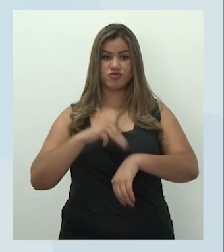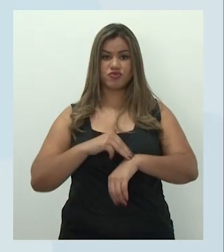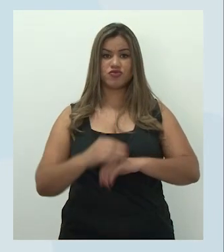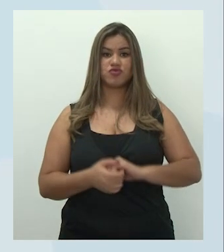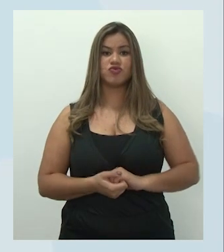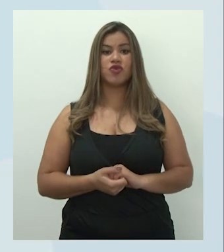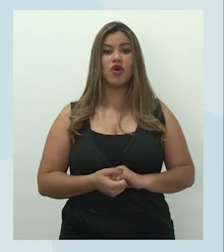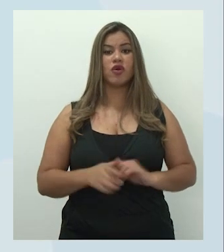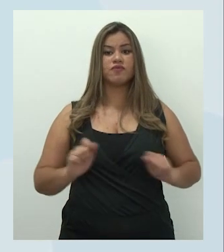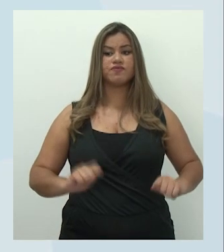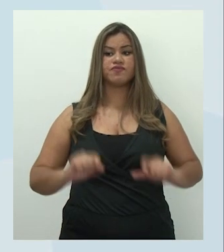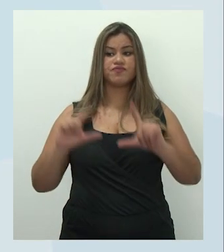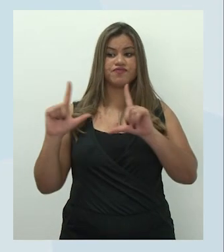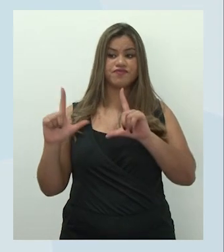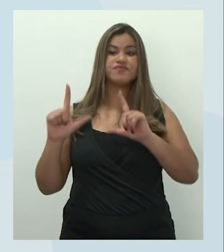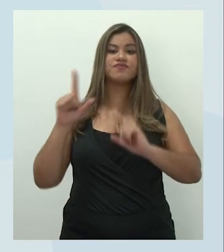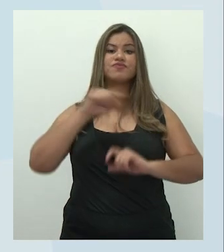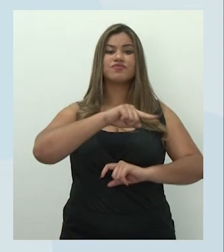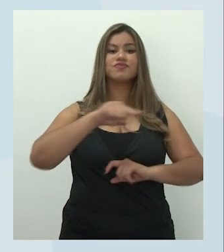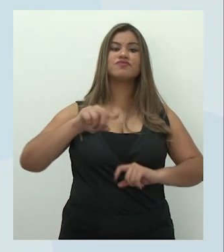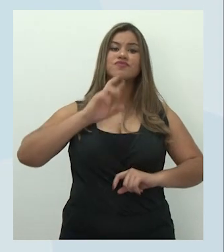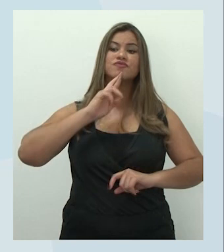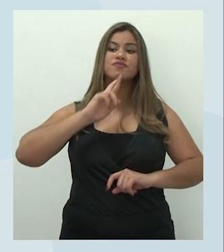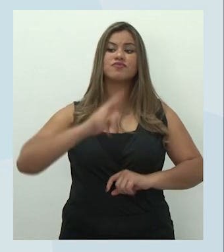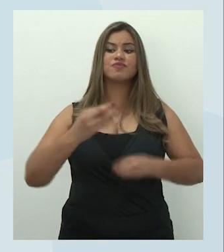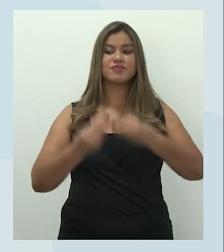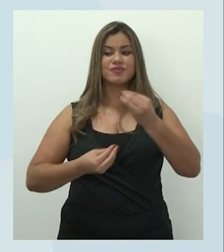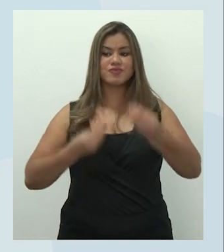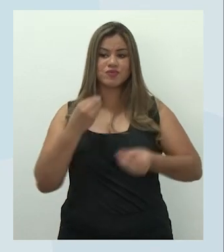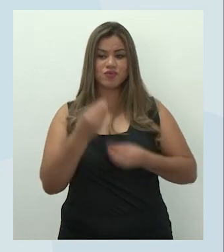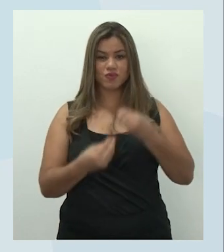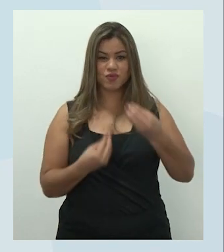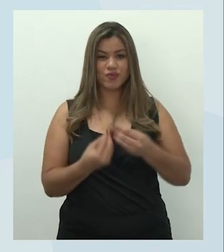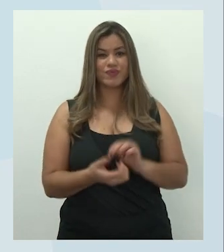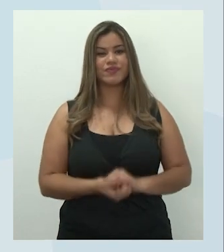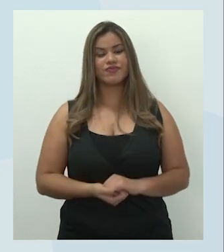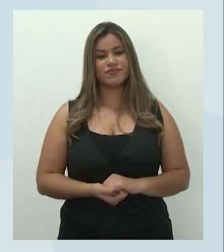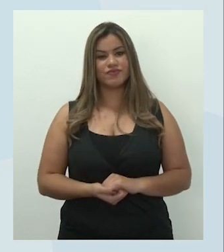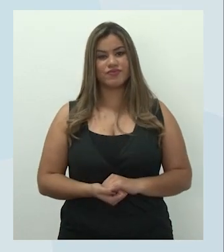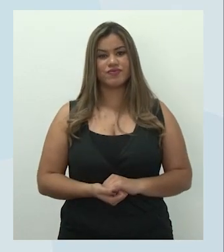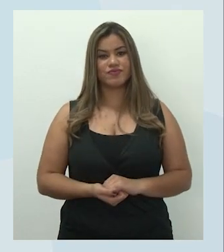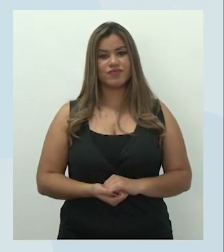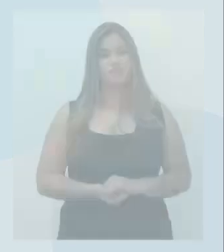para vocês falar para a gente como ficará a distribuição das latas.